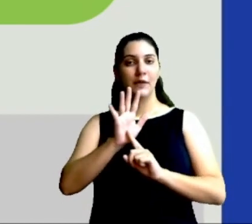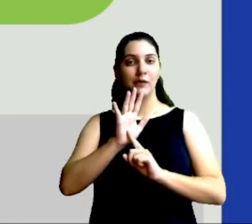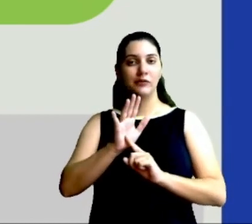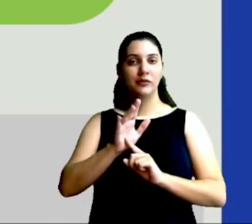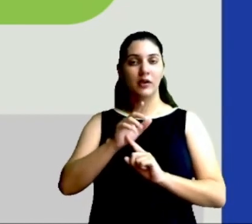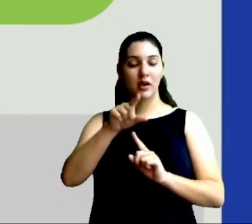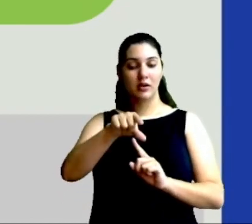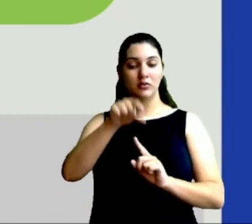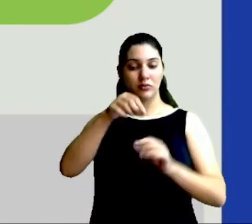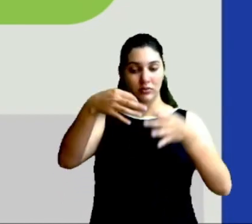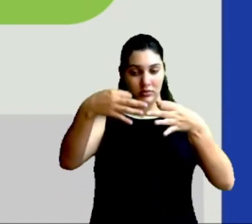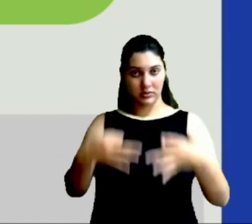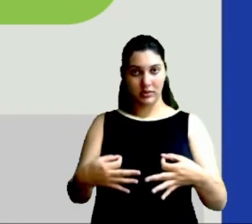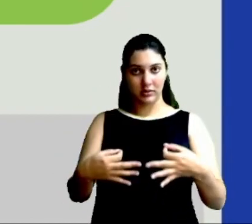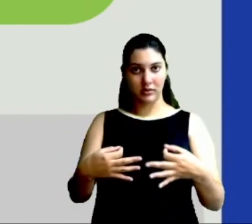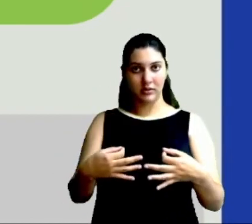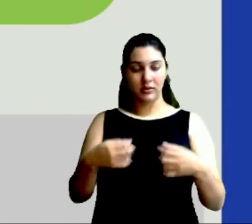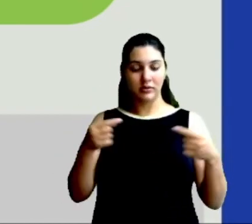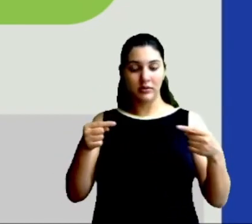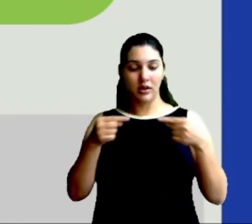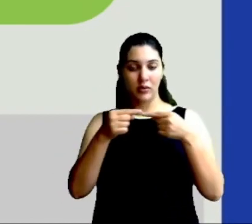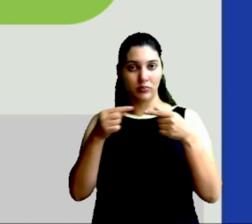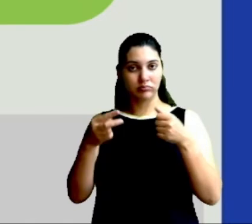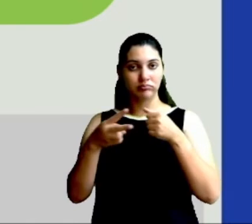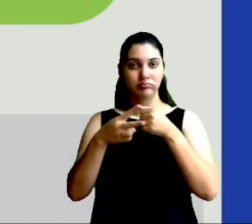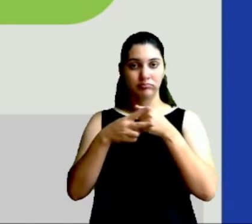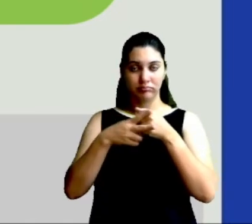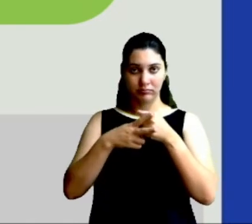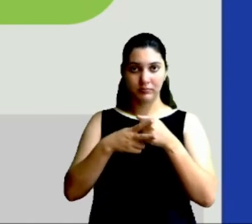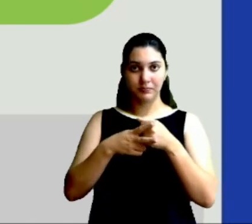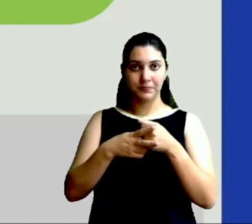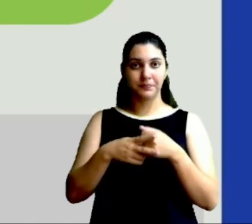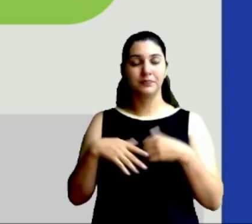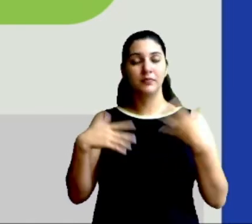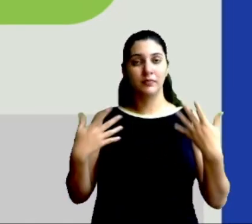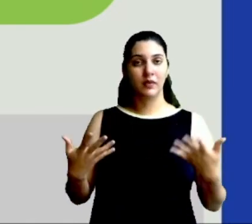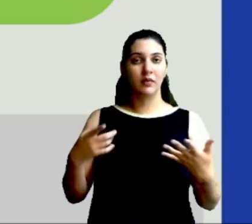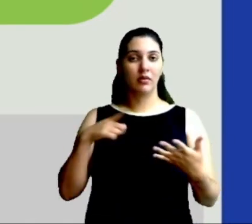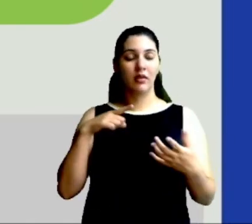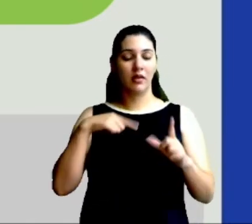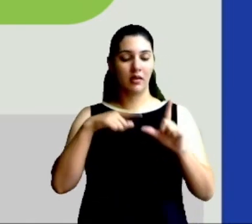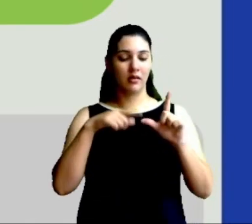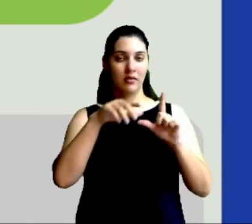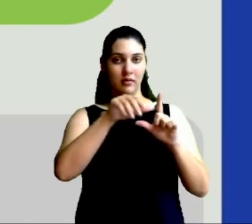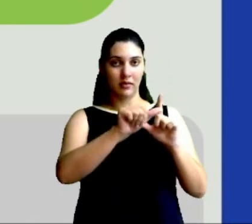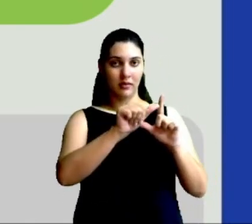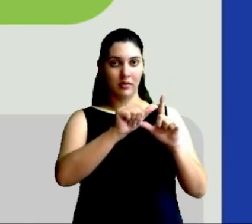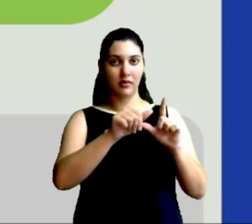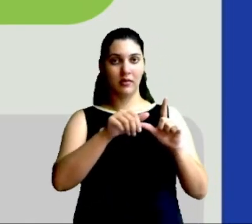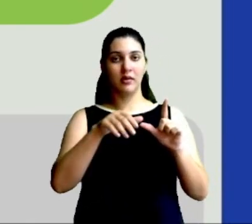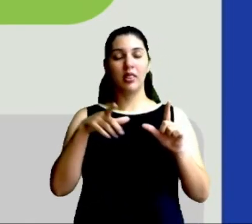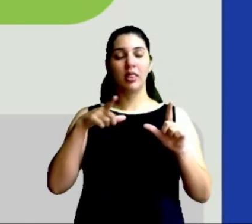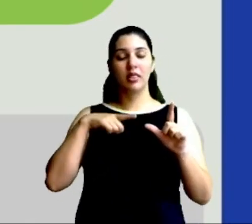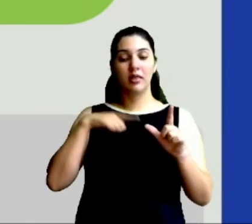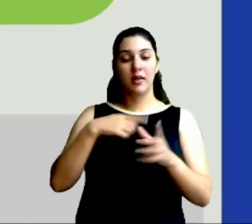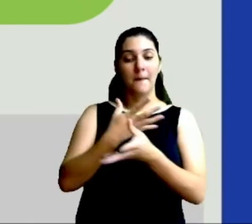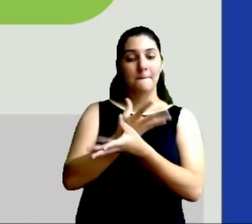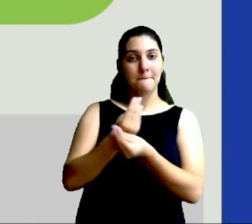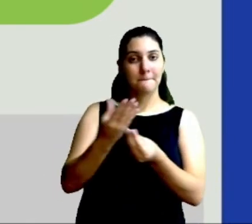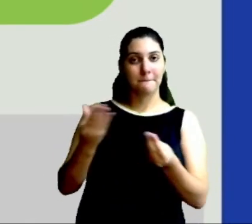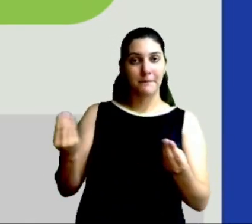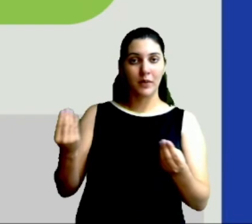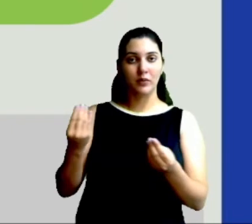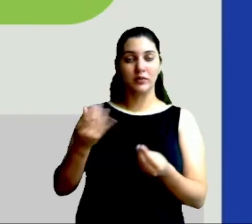opção correta, de acordo com a concordância verbal. Então, a letra A diz, haviam muitos